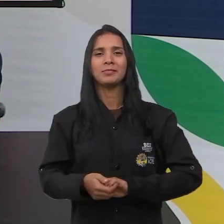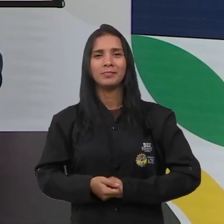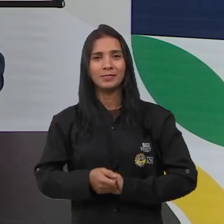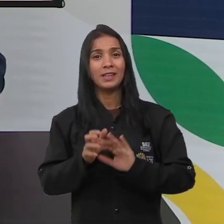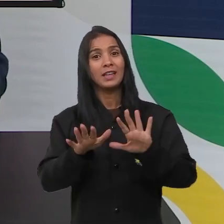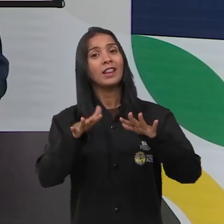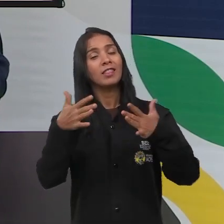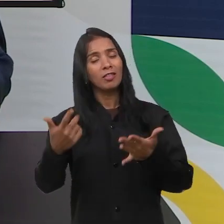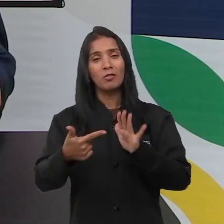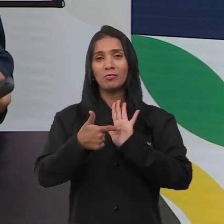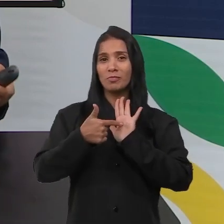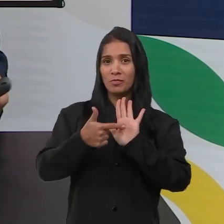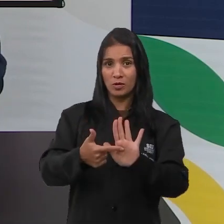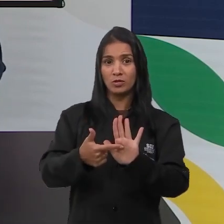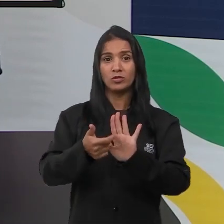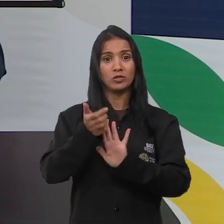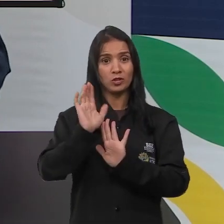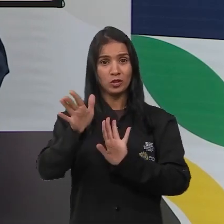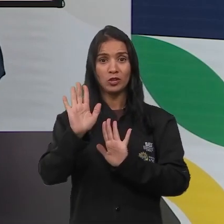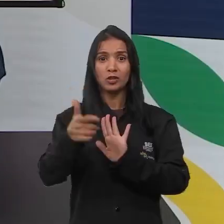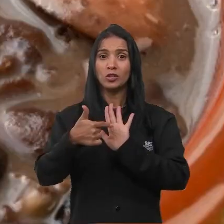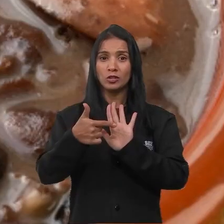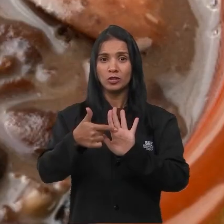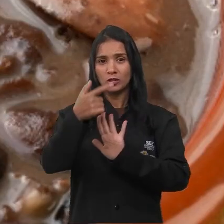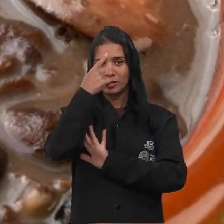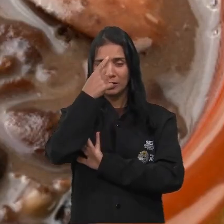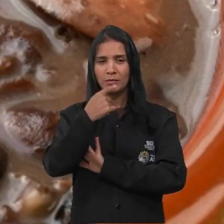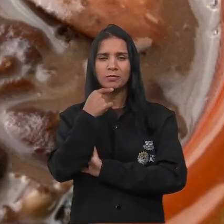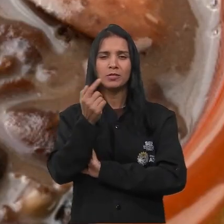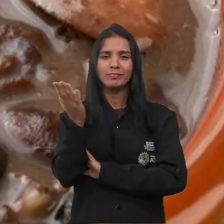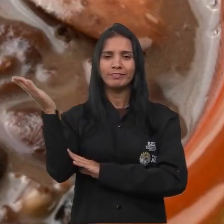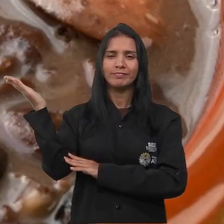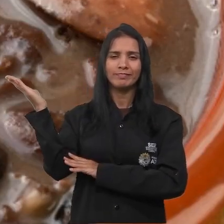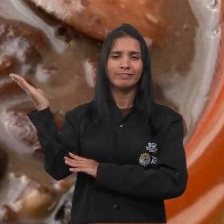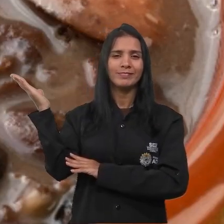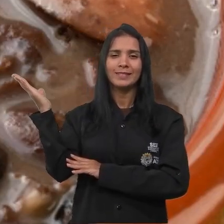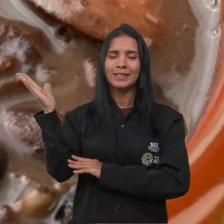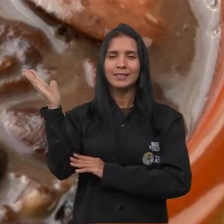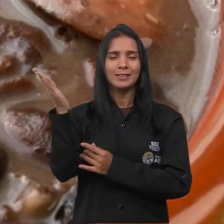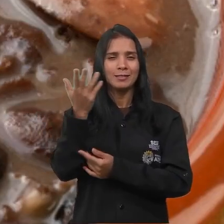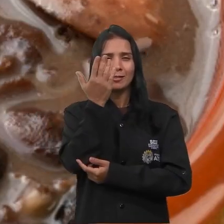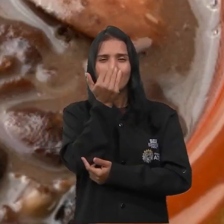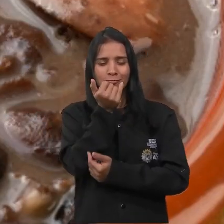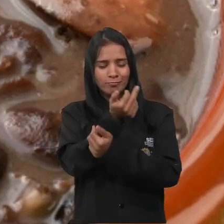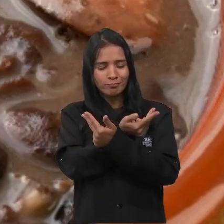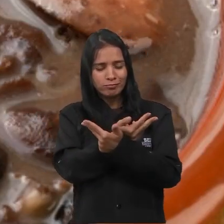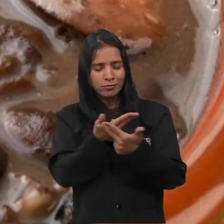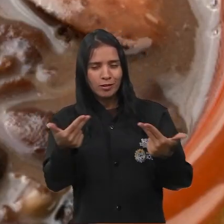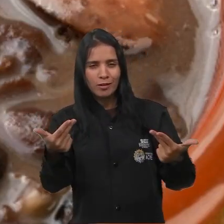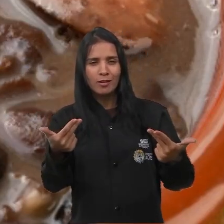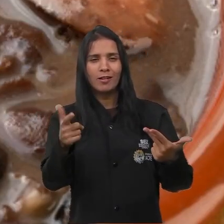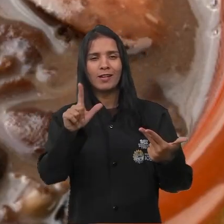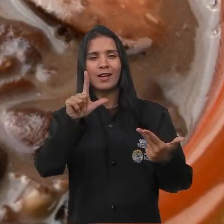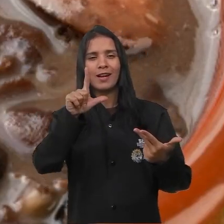trouxe uma foto, como vocês vão observar na imagem, desse prato servido